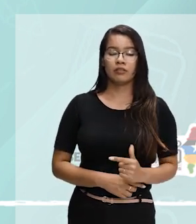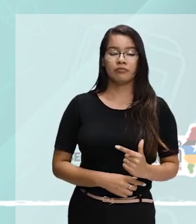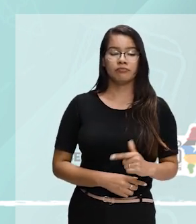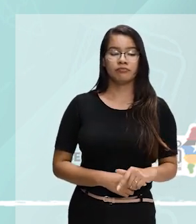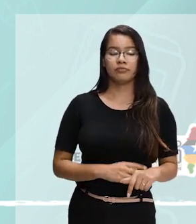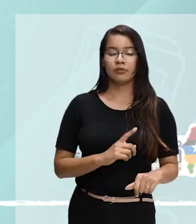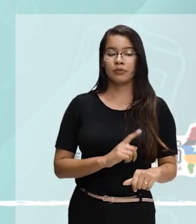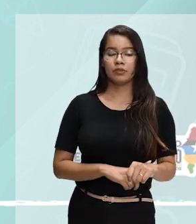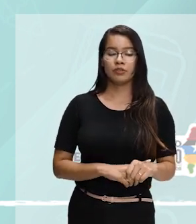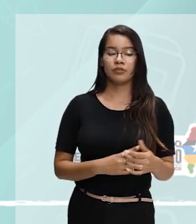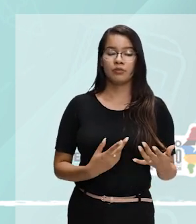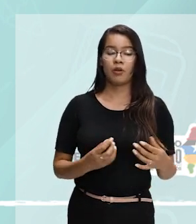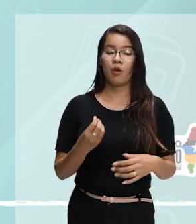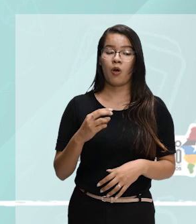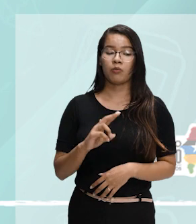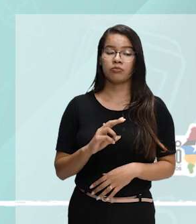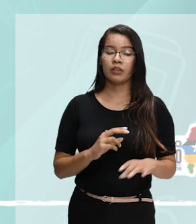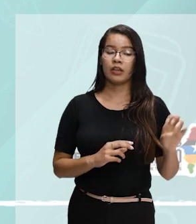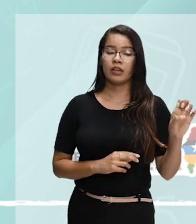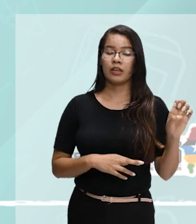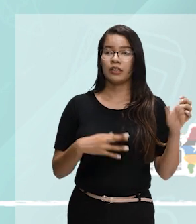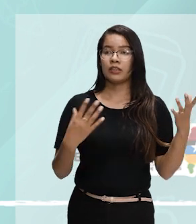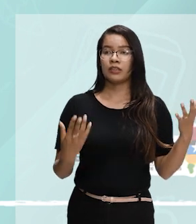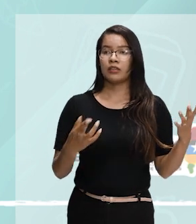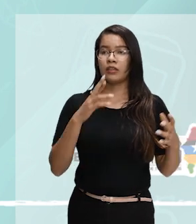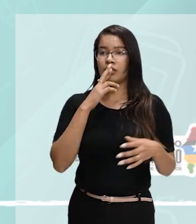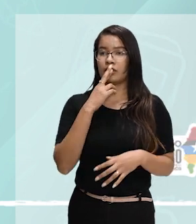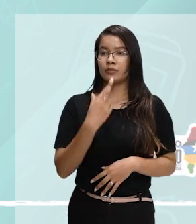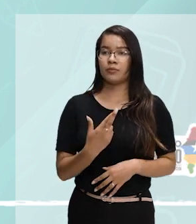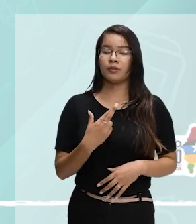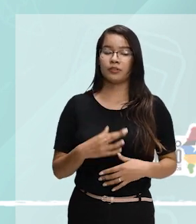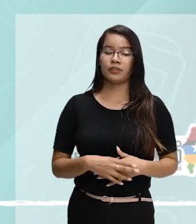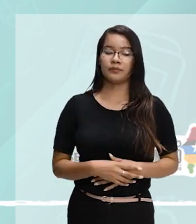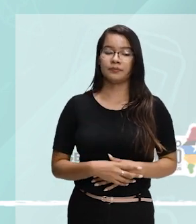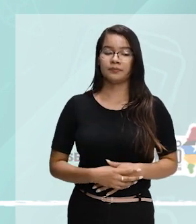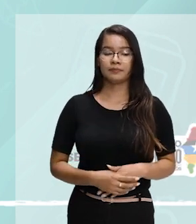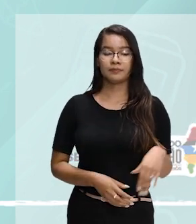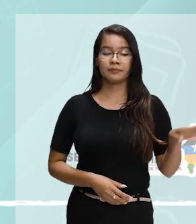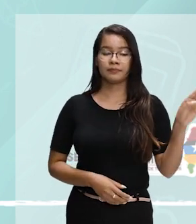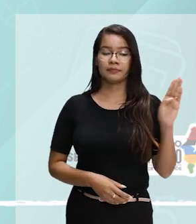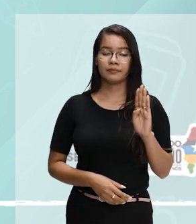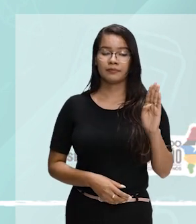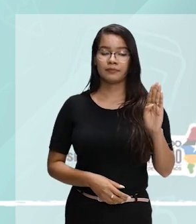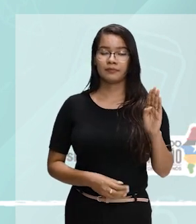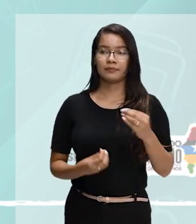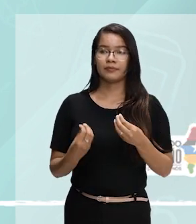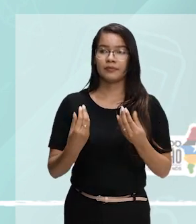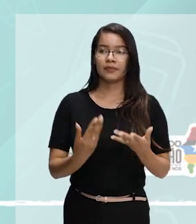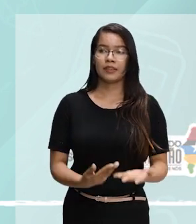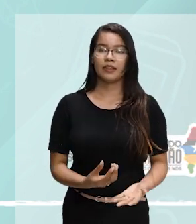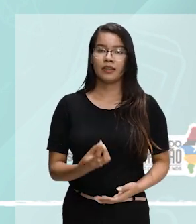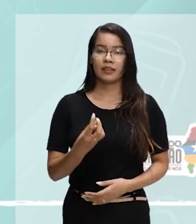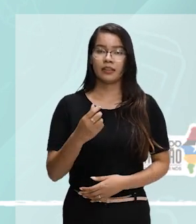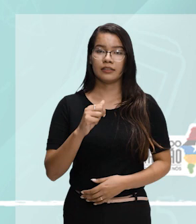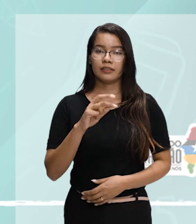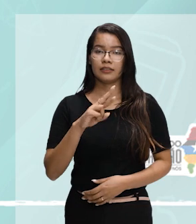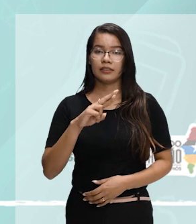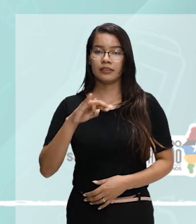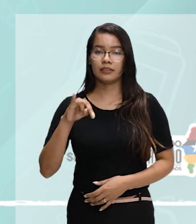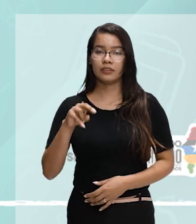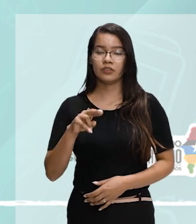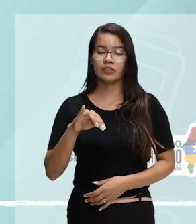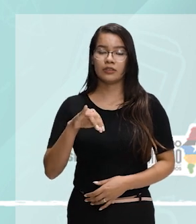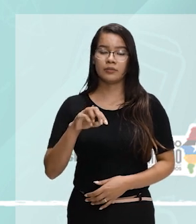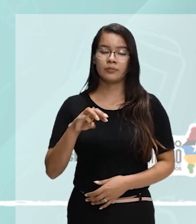milagre. E eu vou logo dizer para vocês a resposta, porque o nosso tempo está curtinho. daquele arranjei-me. Lembrando, gente, que